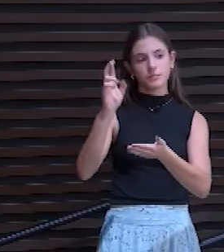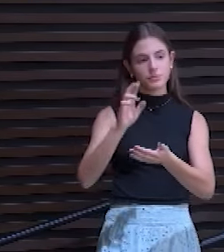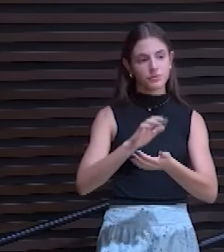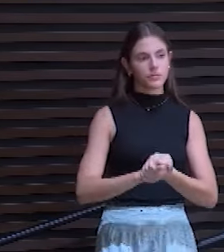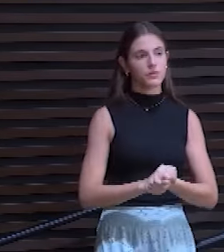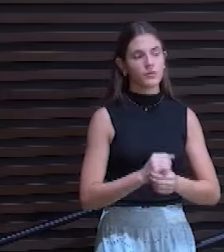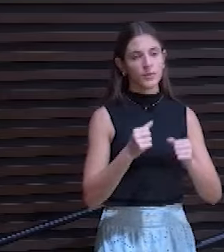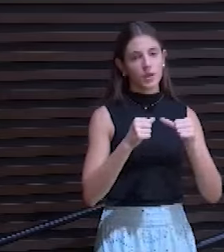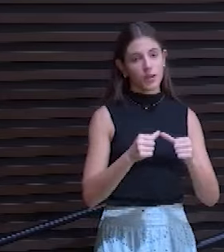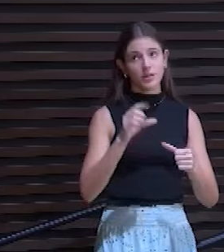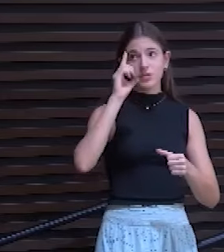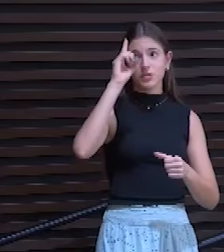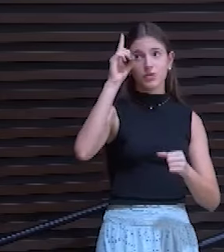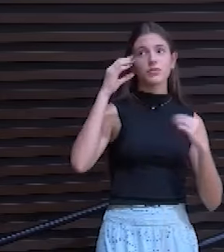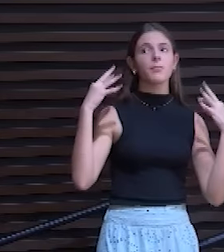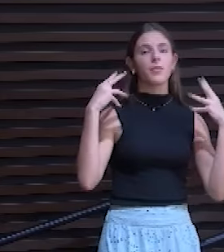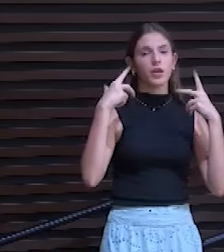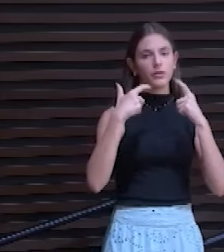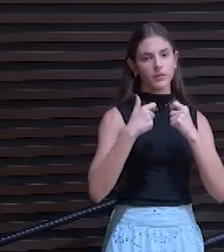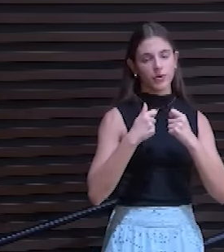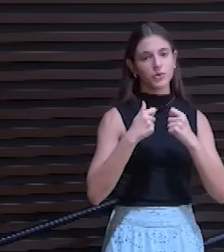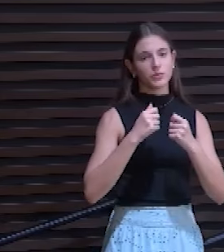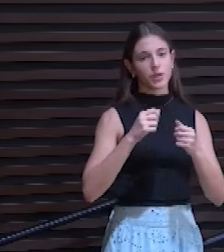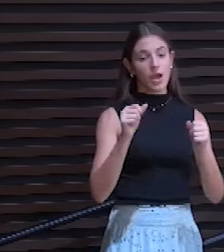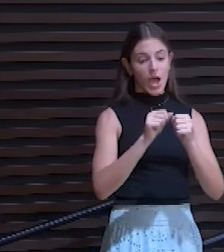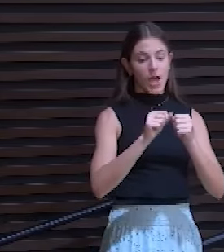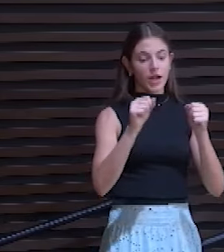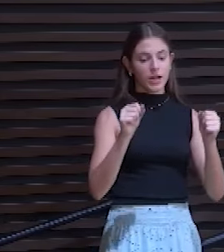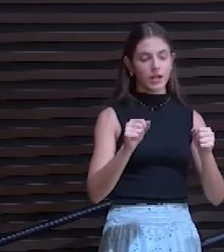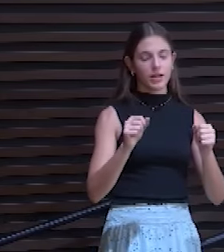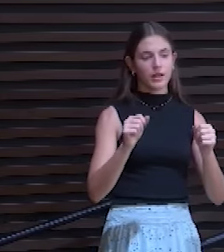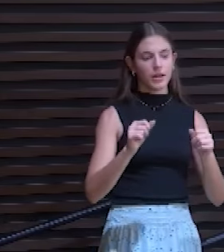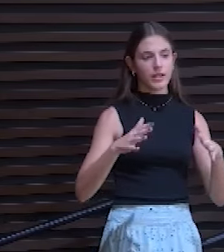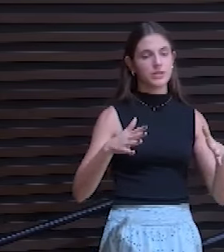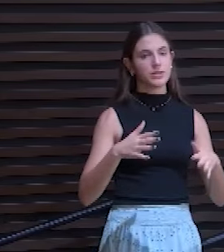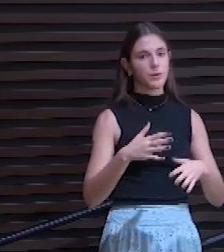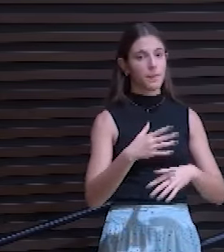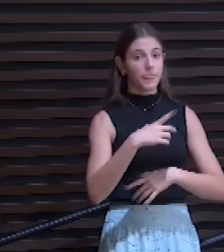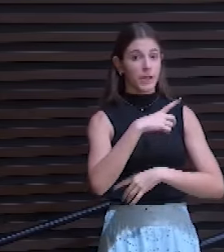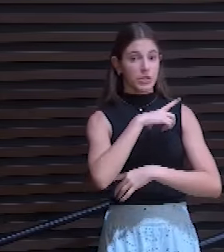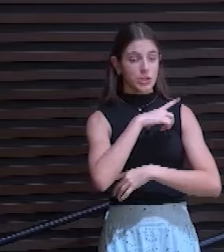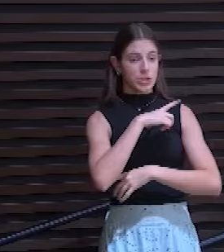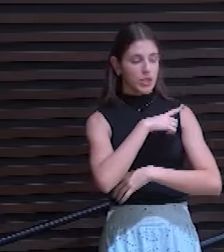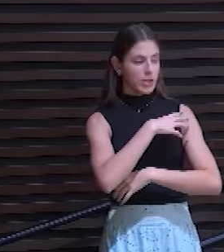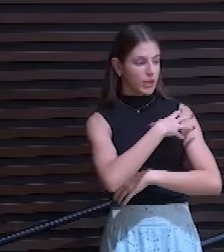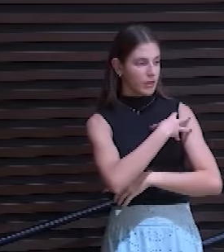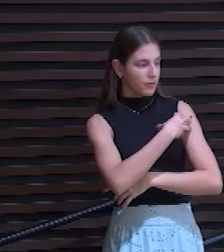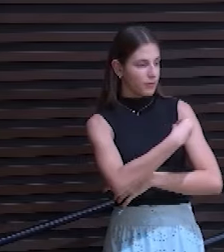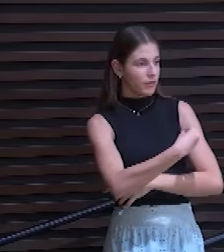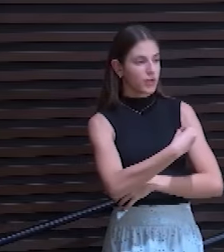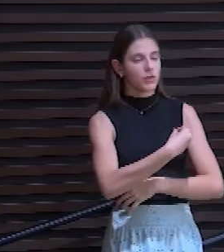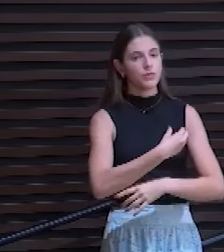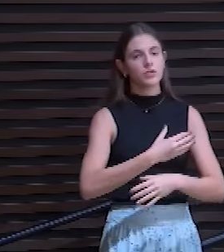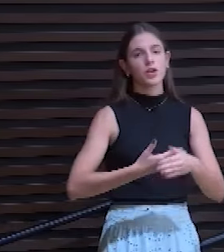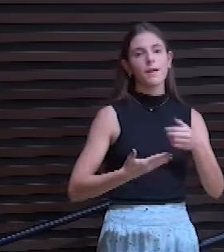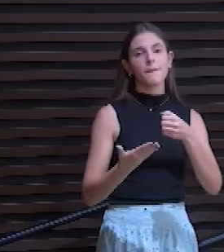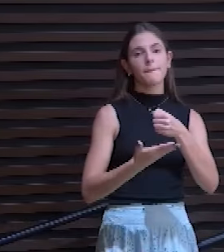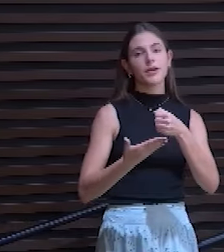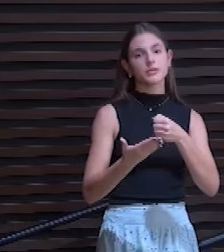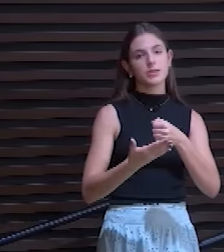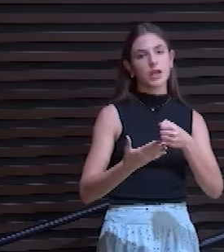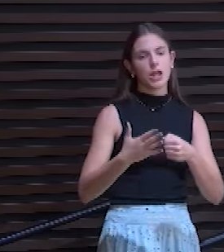Esse Deus, ele é maravilhoso. A criação de filhos que se baseia na posse é motivada e moldada pelo que os